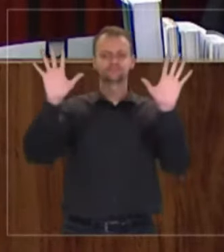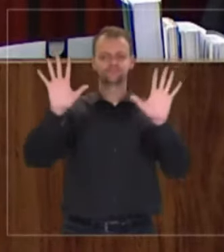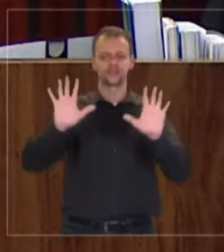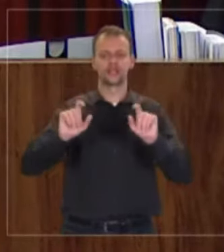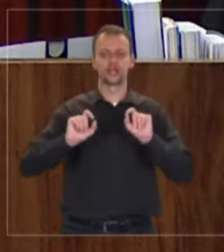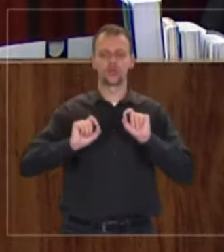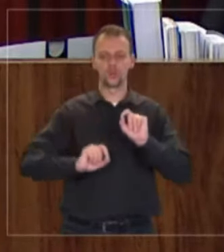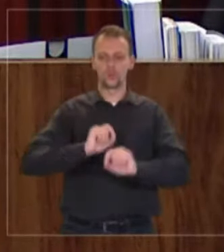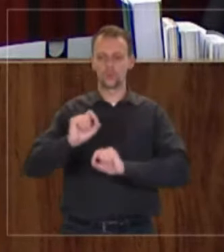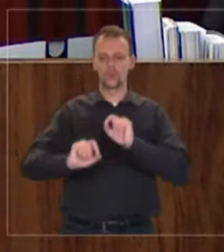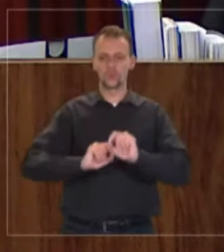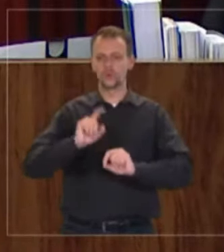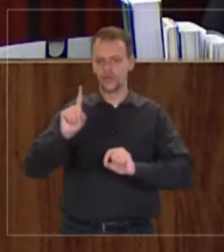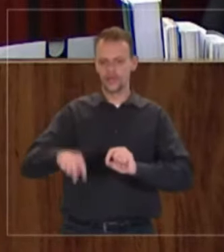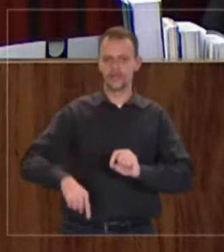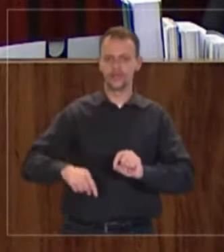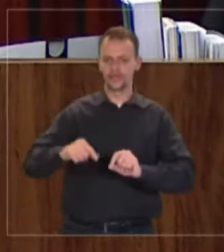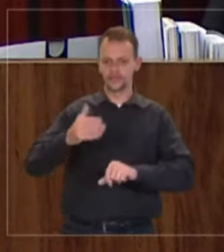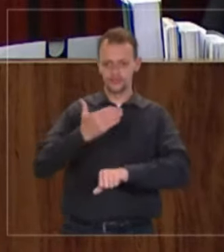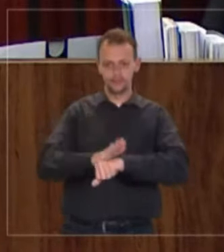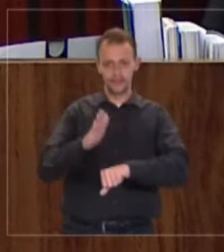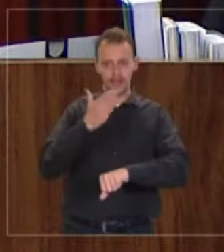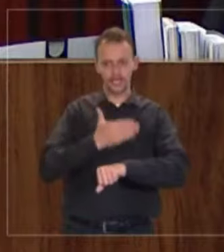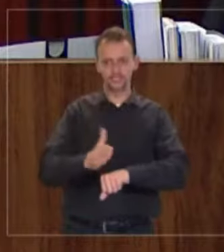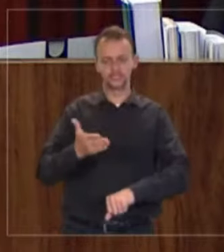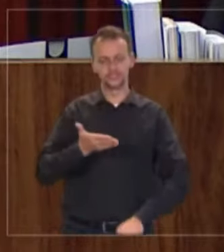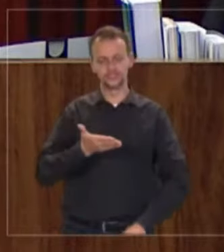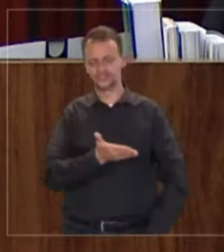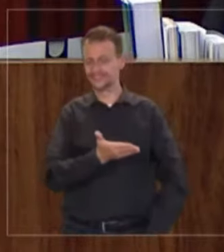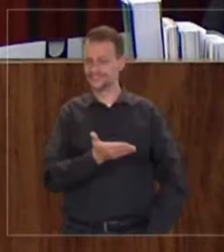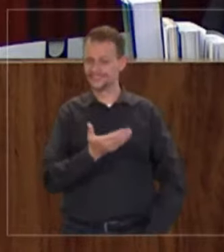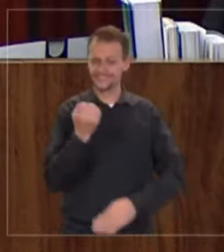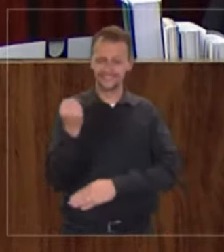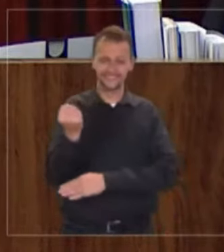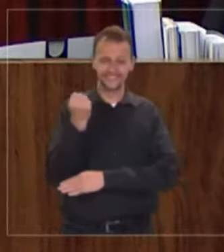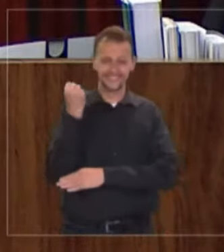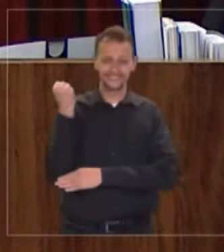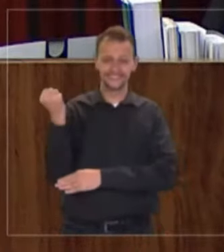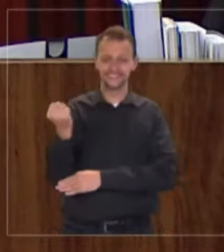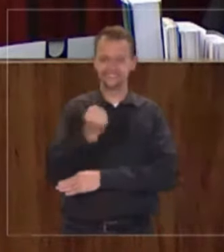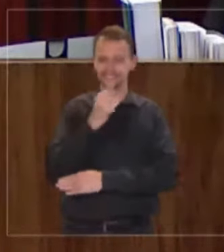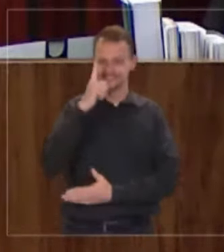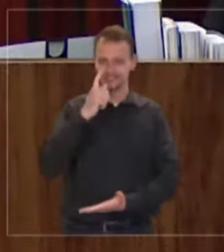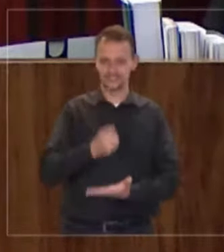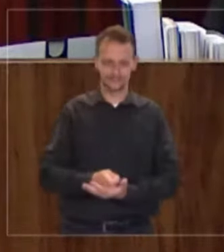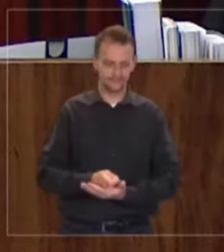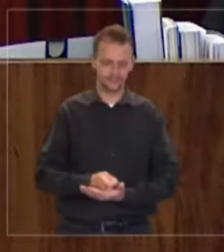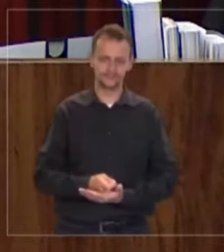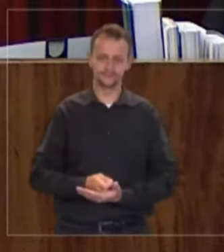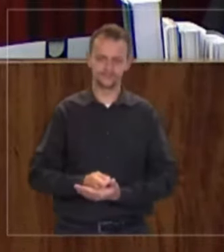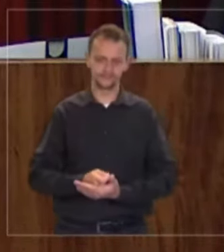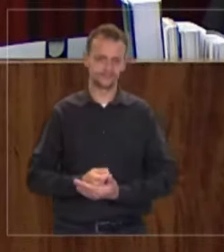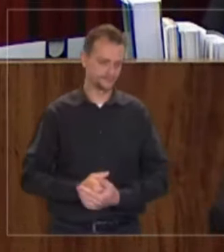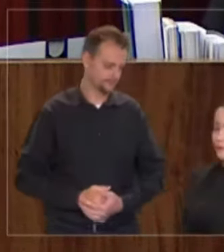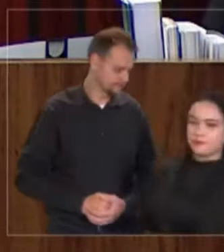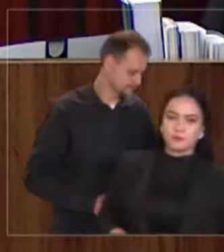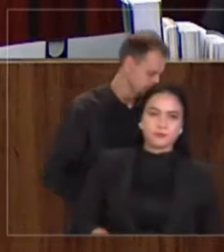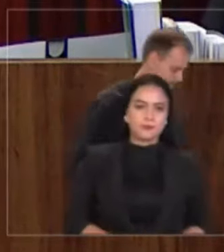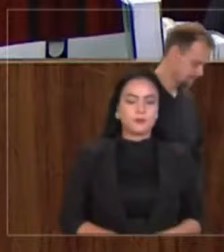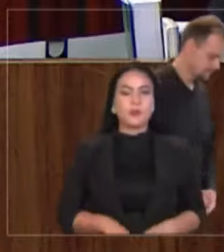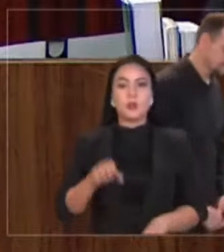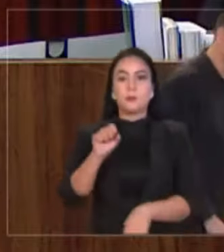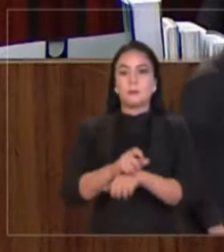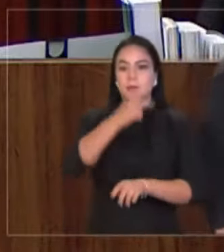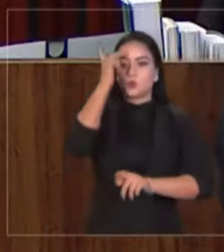são atos graves são decisões graves que afastam pessoas